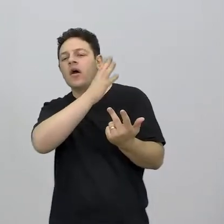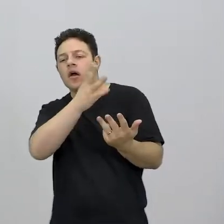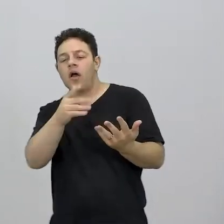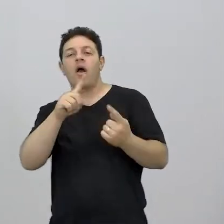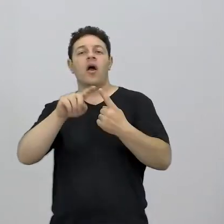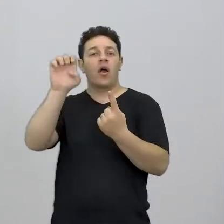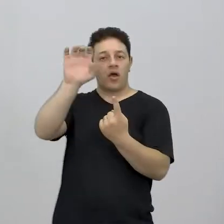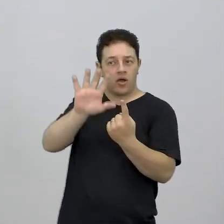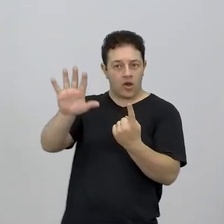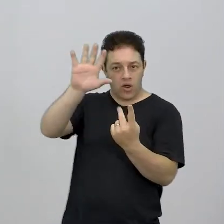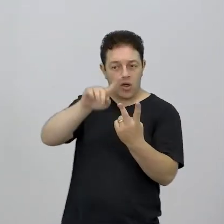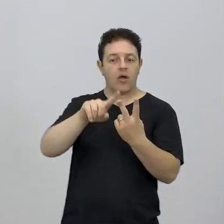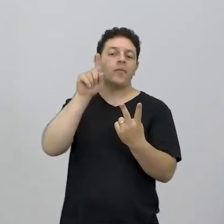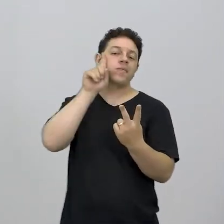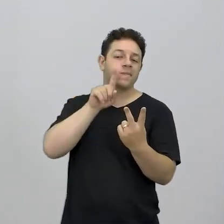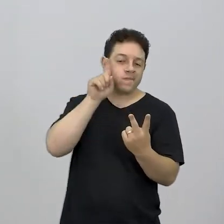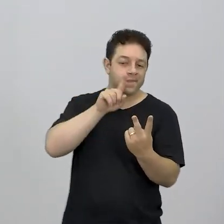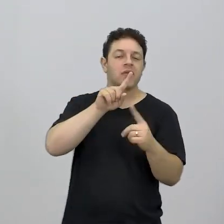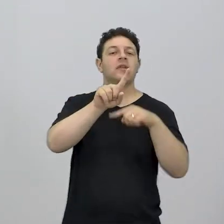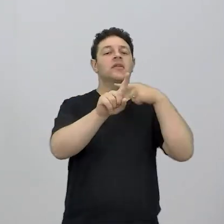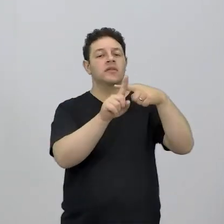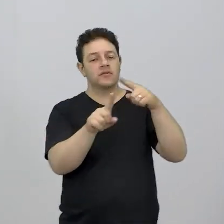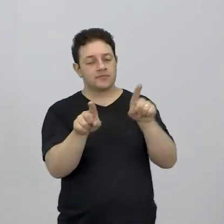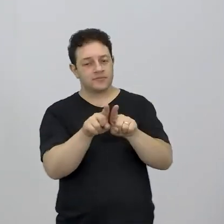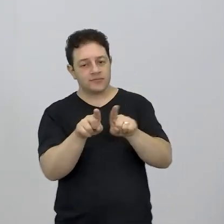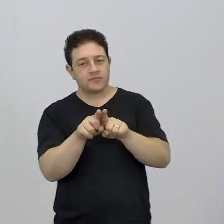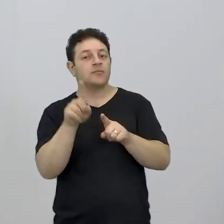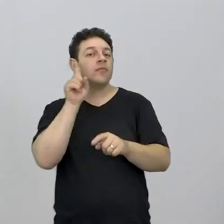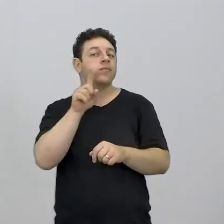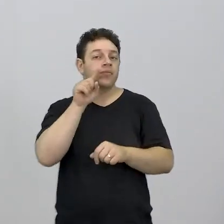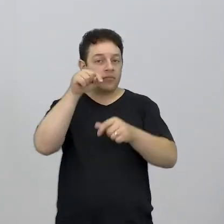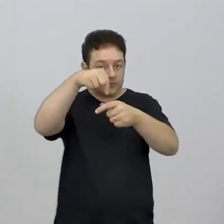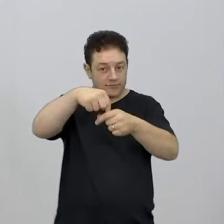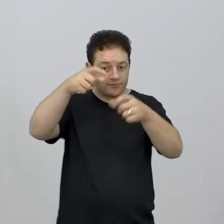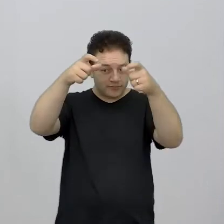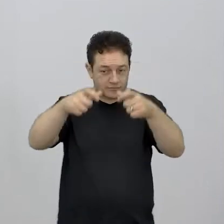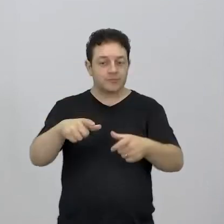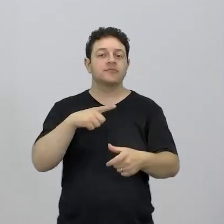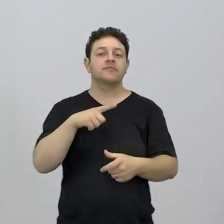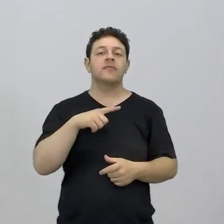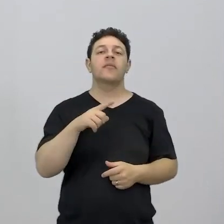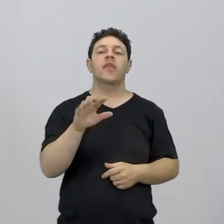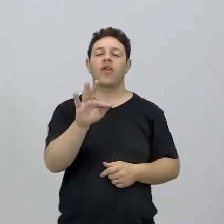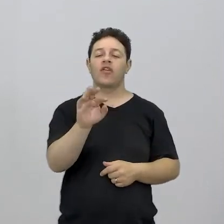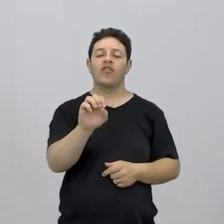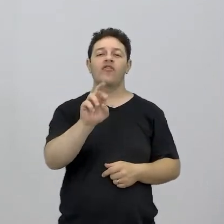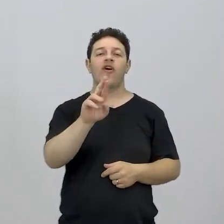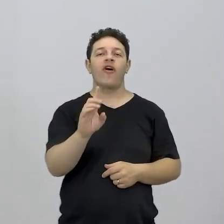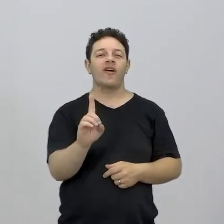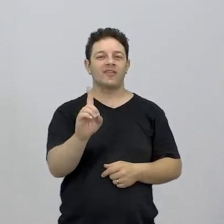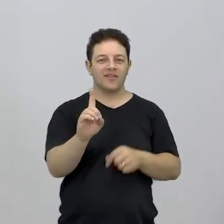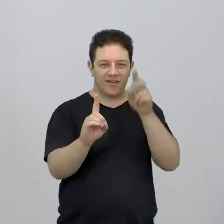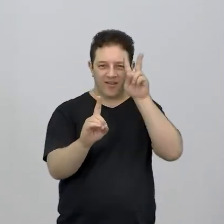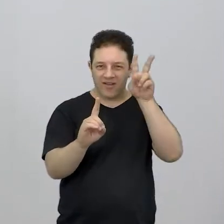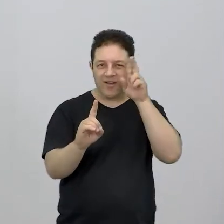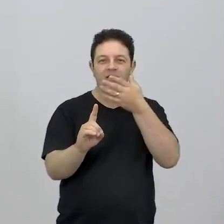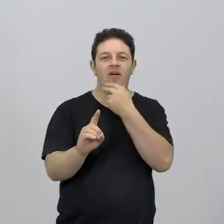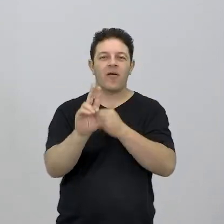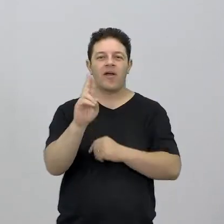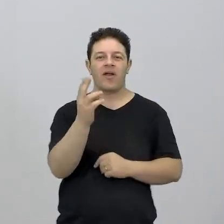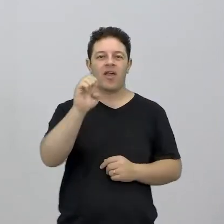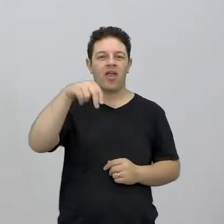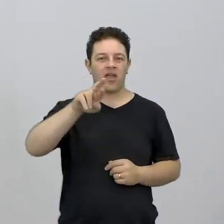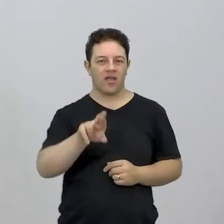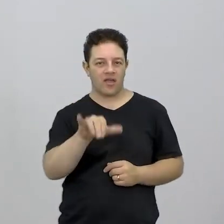Unidos, e nos Estados Unidos também nós podemos falar, então, do Henry Ford, né, do Fordismo, que meio